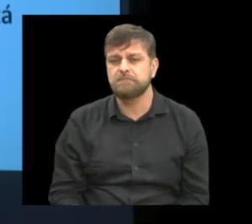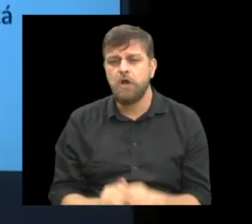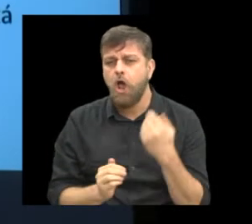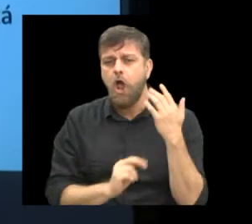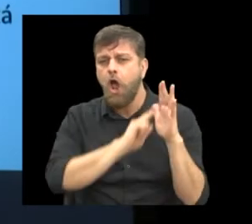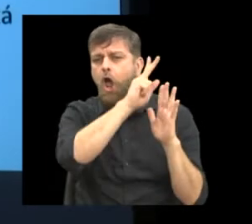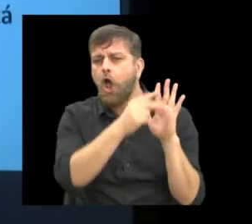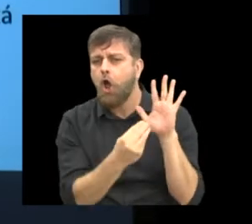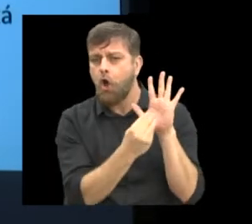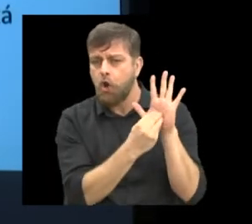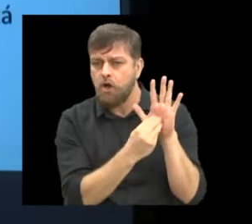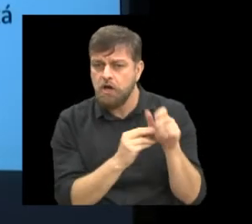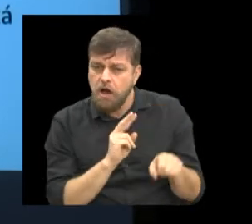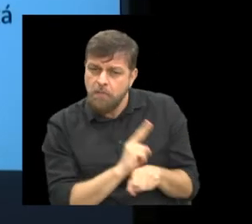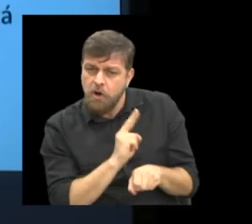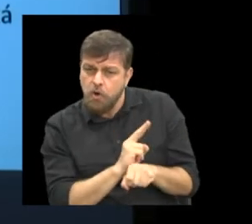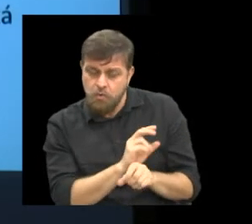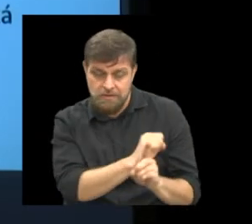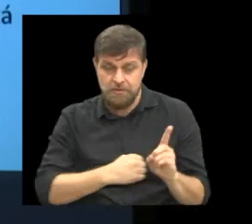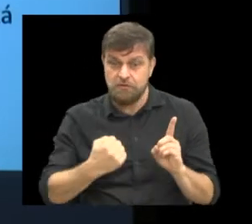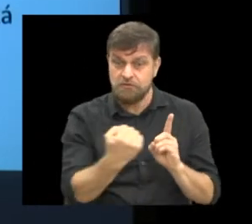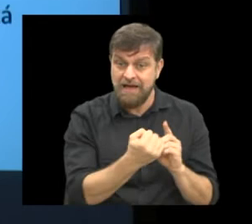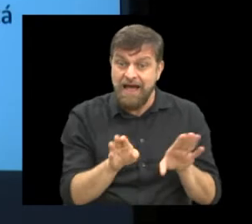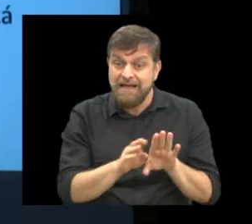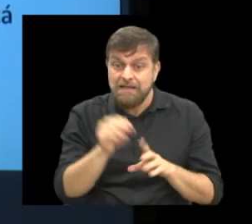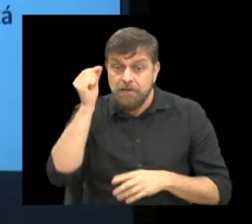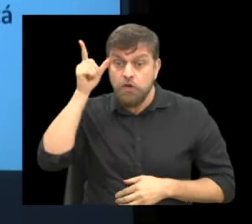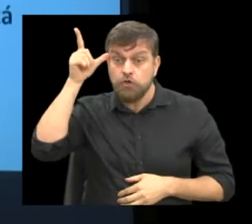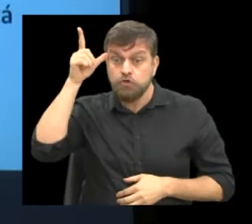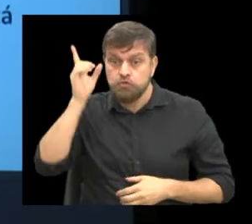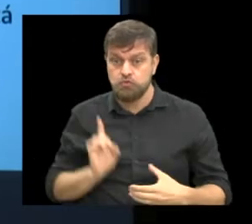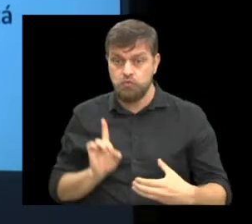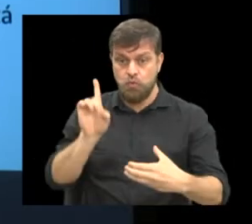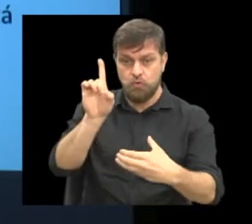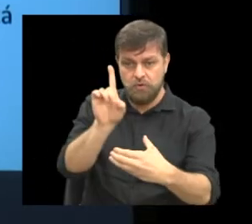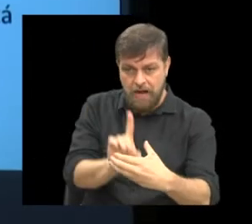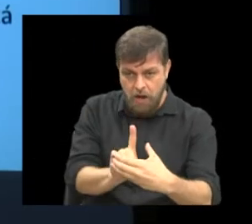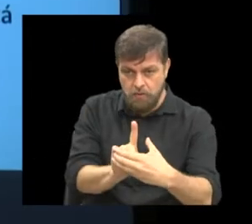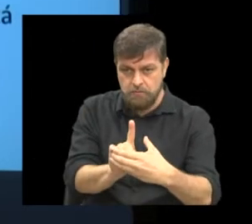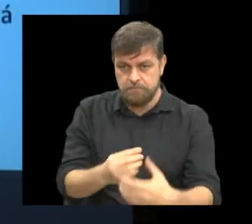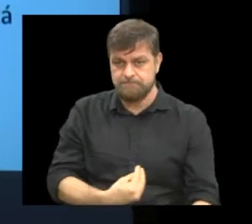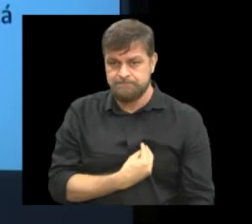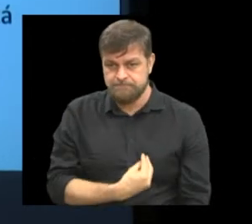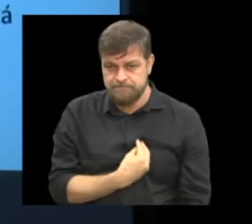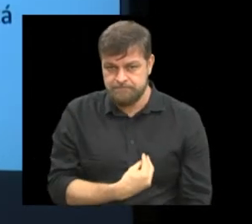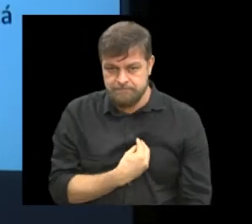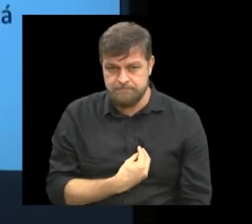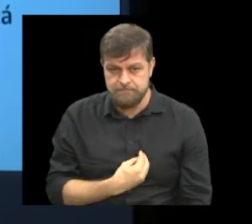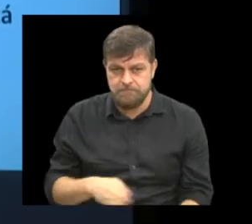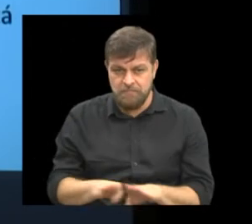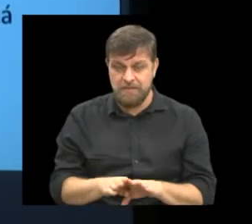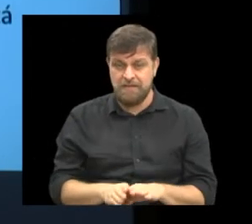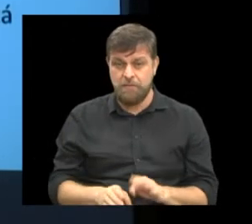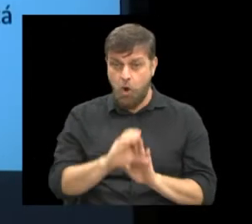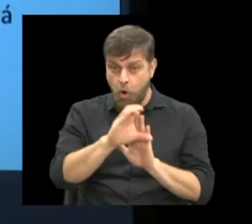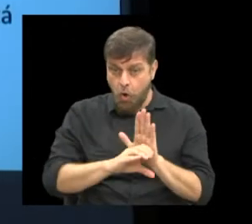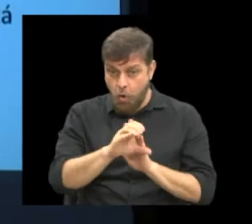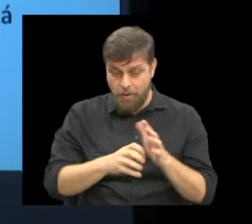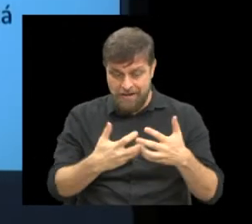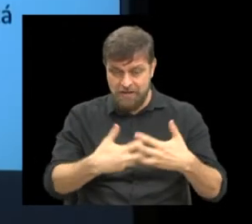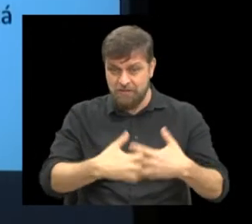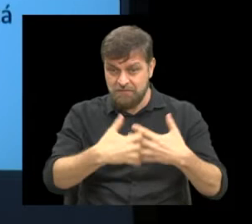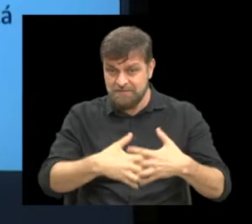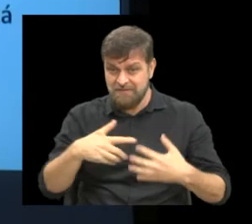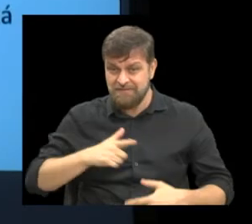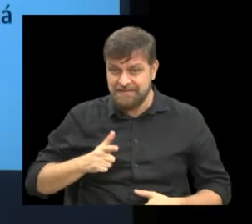porque respeita o ambiente social e cultural onde o aluno está inserido. E o currículo funcional, a gente desenvolve o